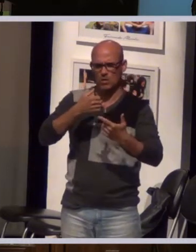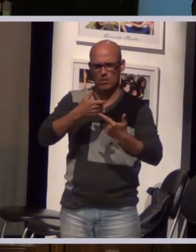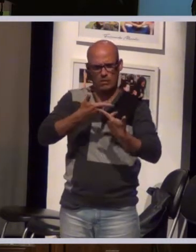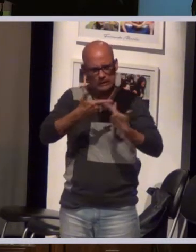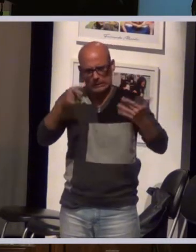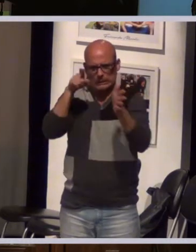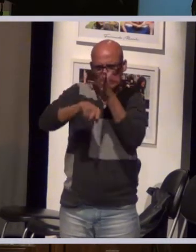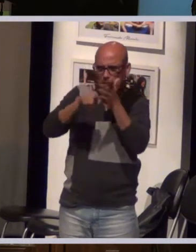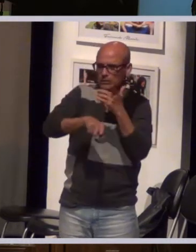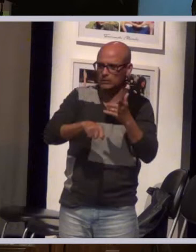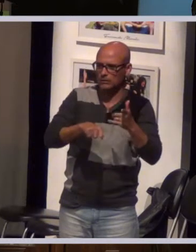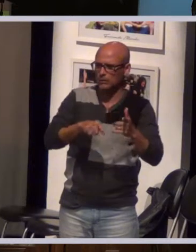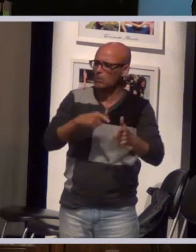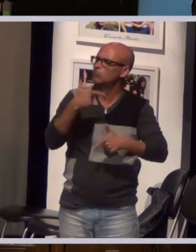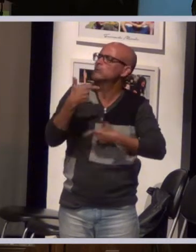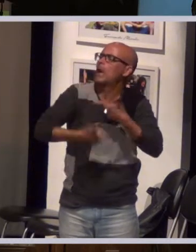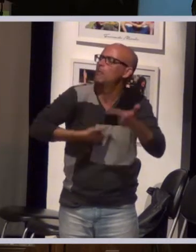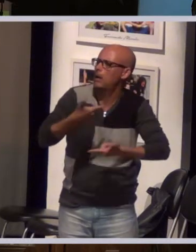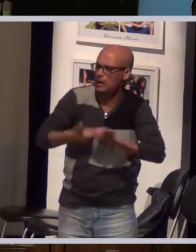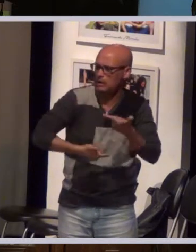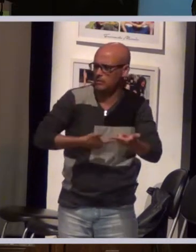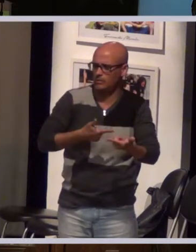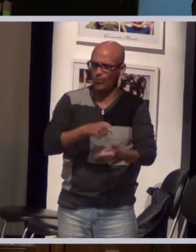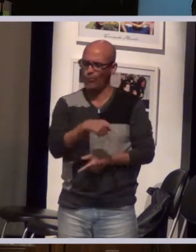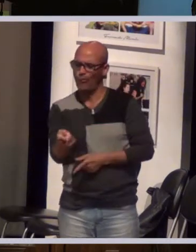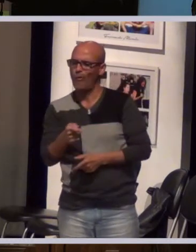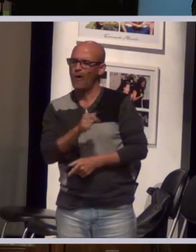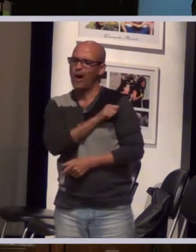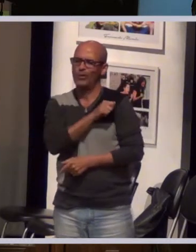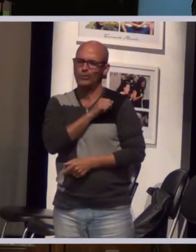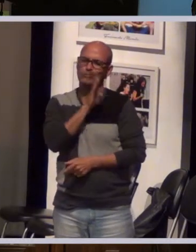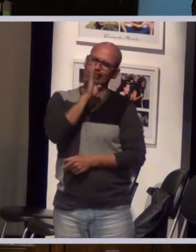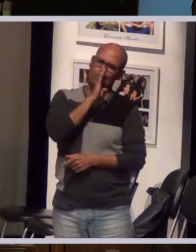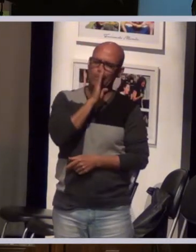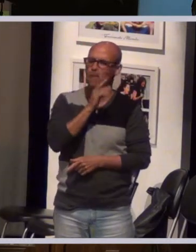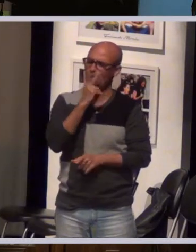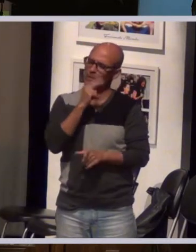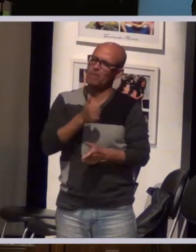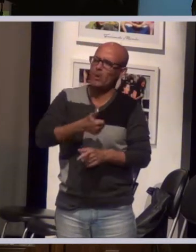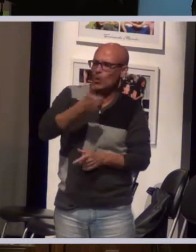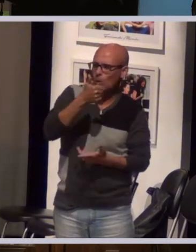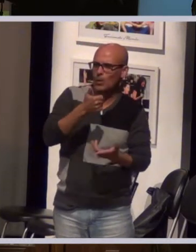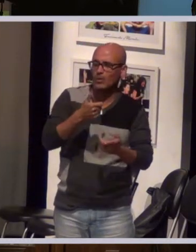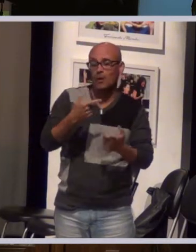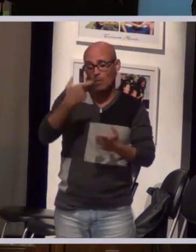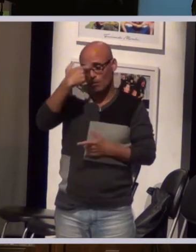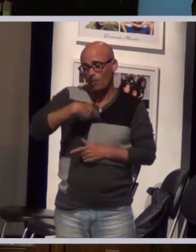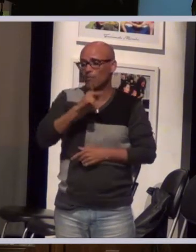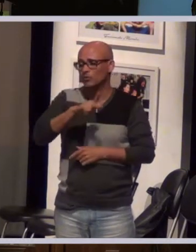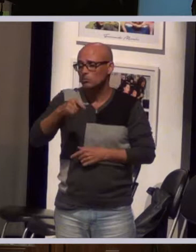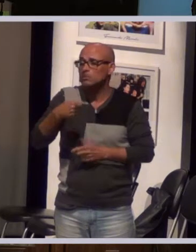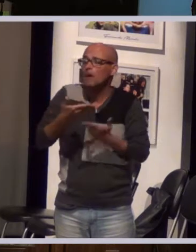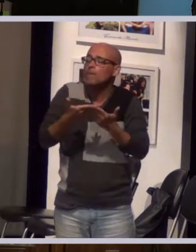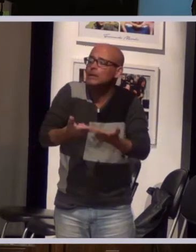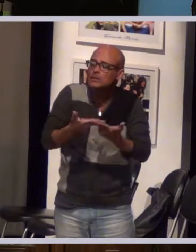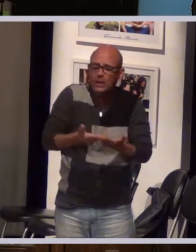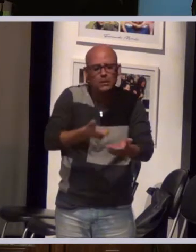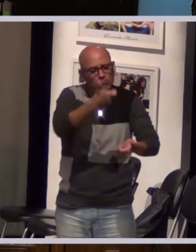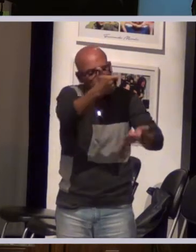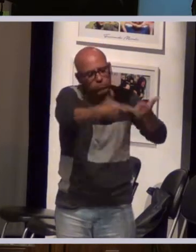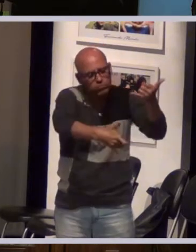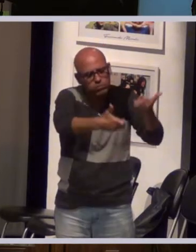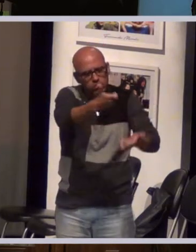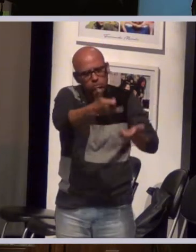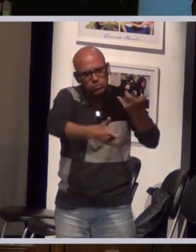fazer todas as vontades do aprendiz, mas ter paciência de explicar seus objetivos com cada